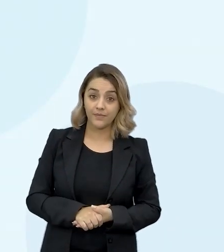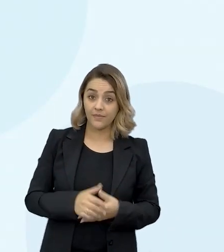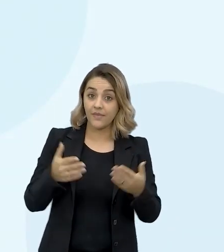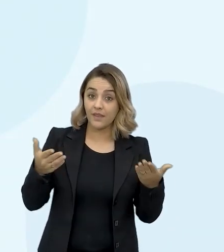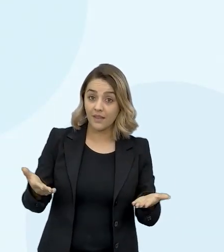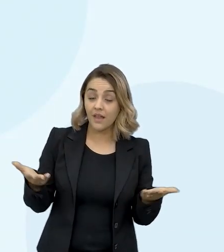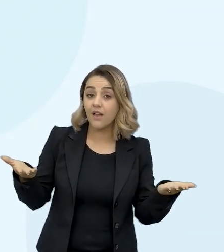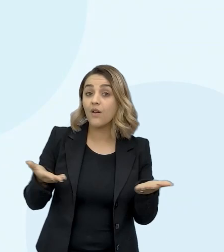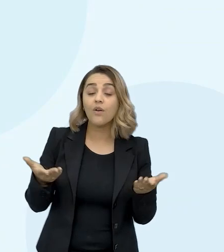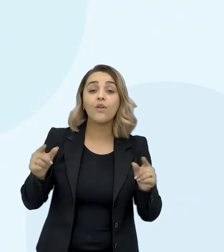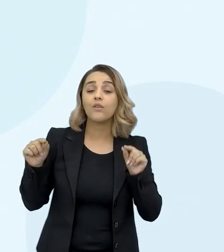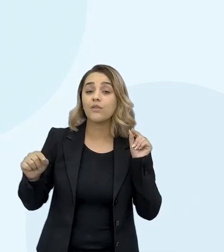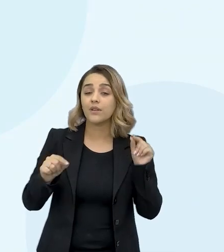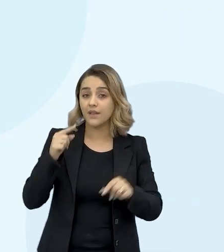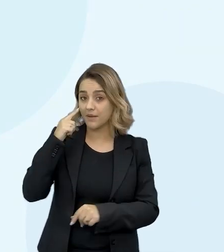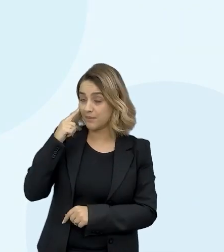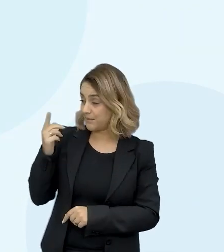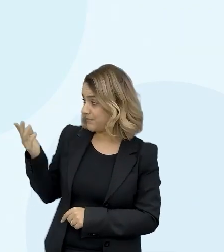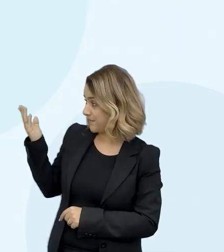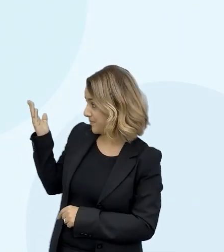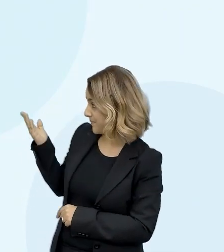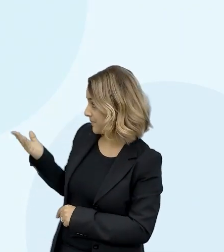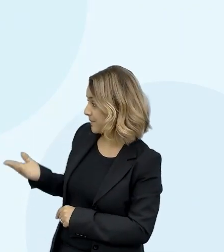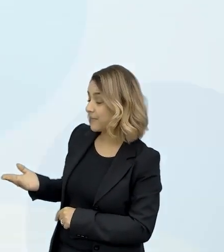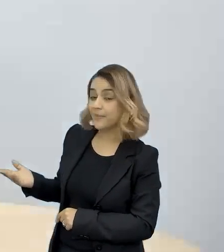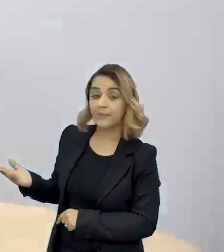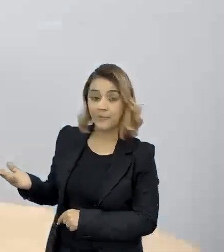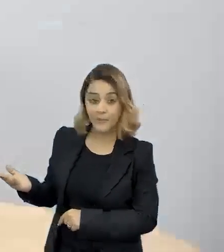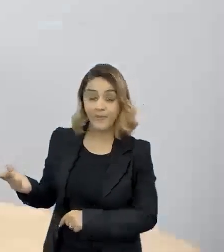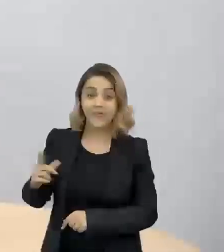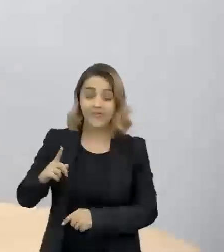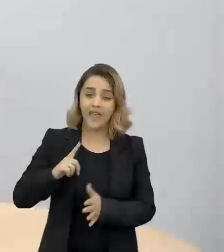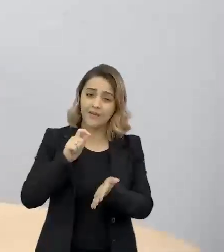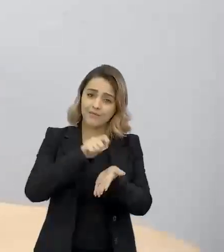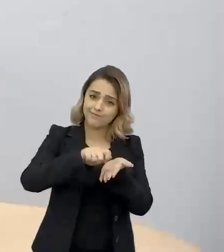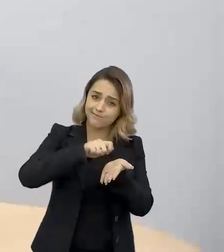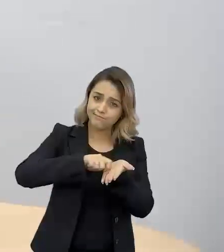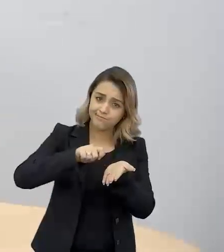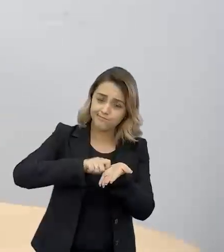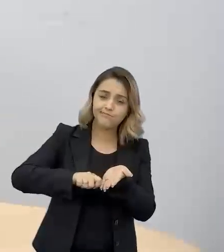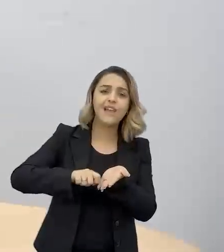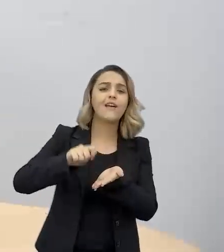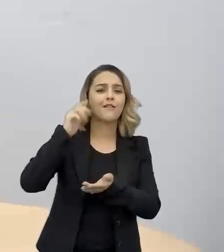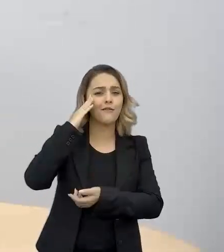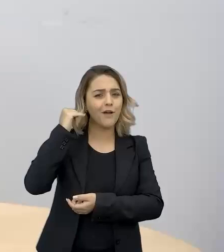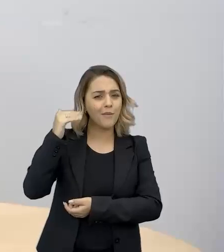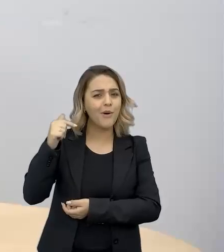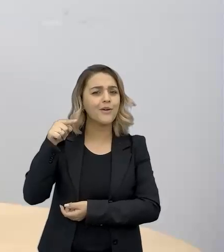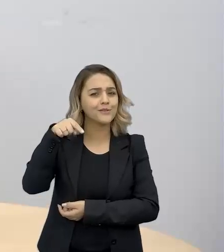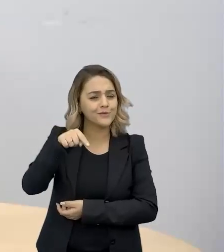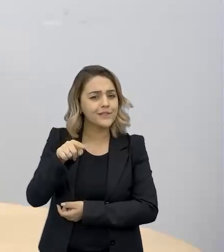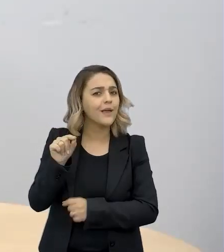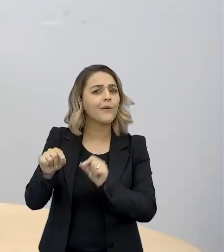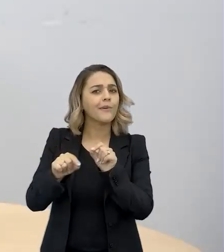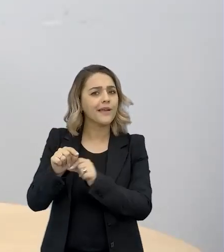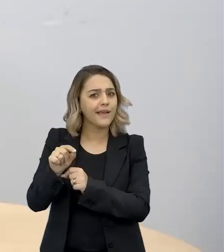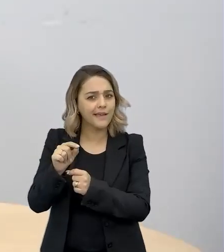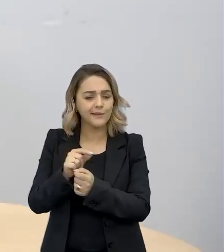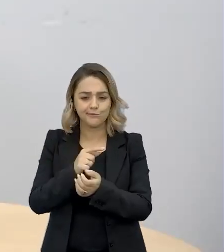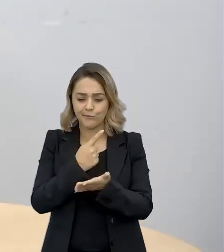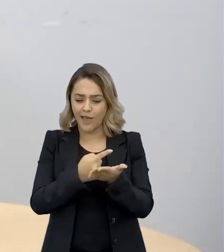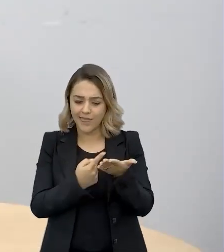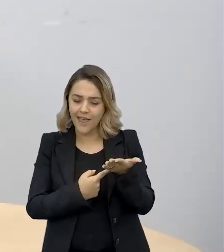Bom, então agora nós vamos chamar o nosso famoso diário de bordo, que é aquele instrumento em que vocês fazem